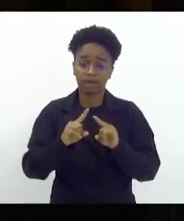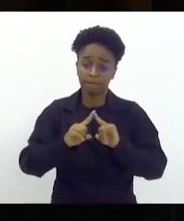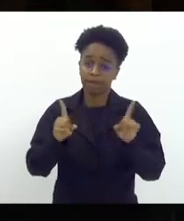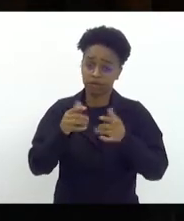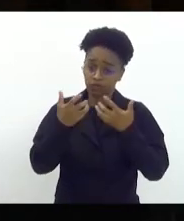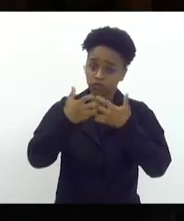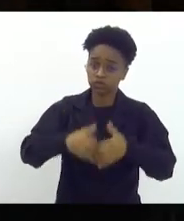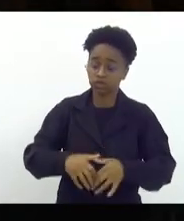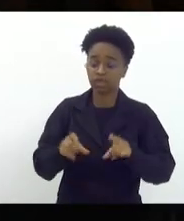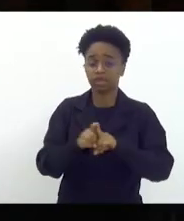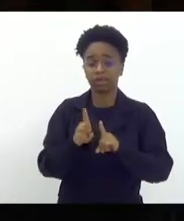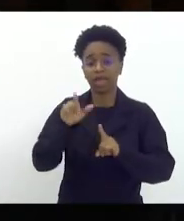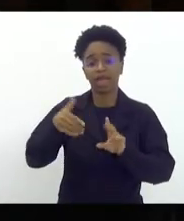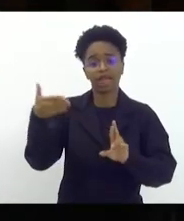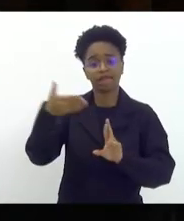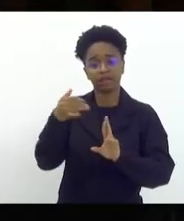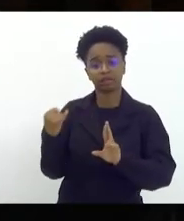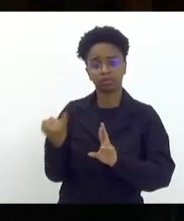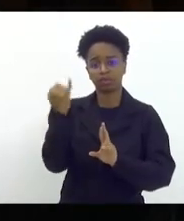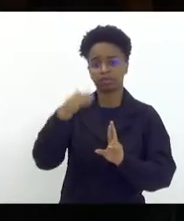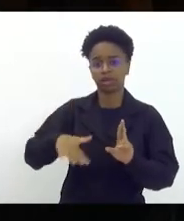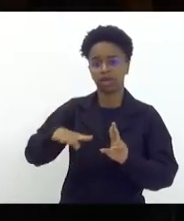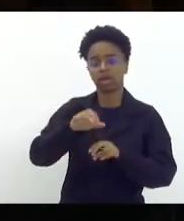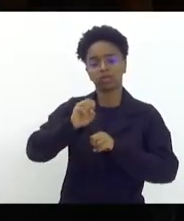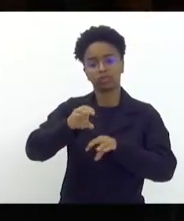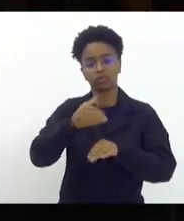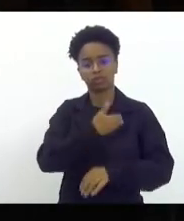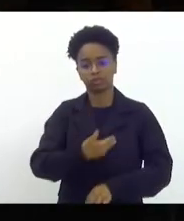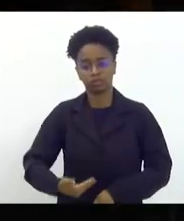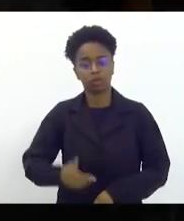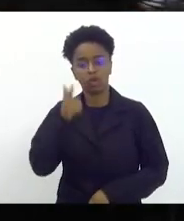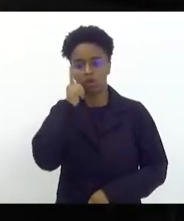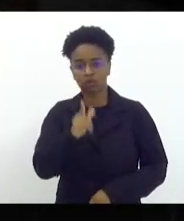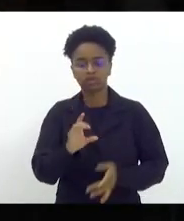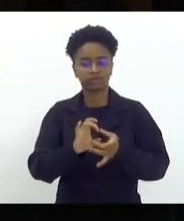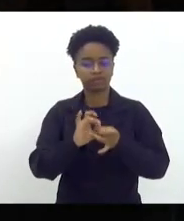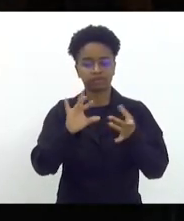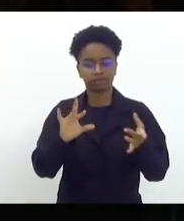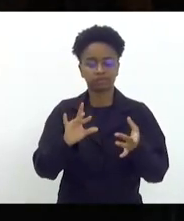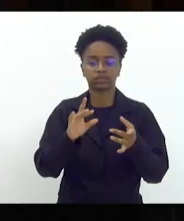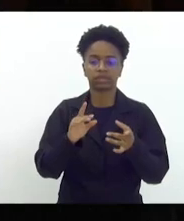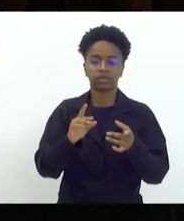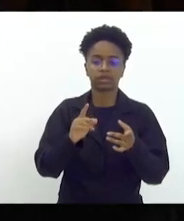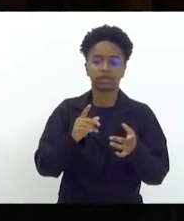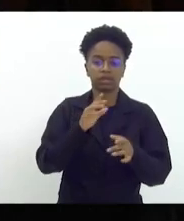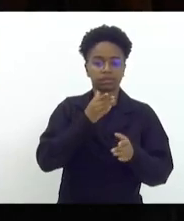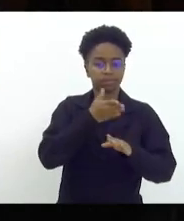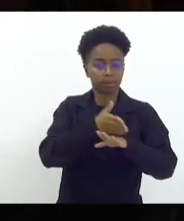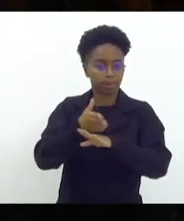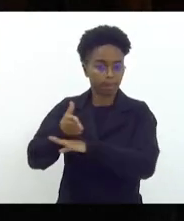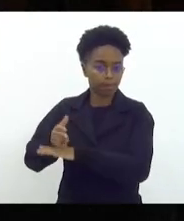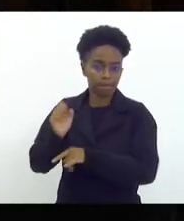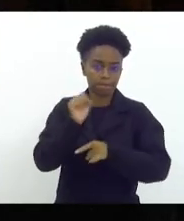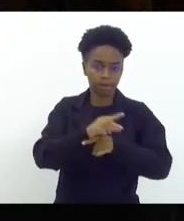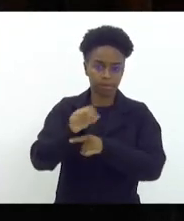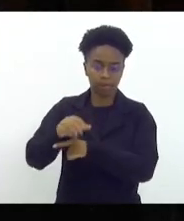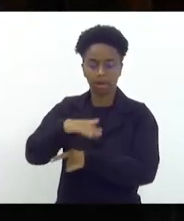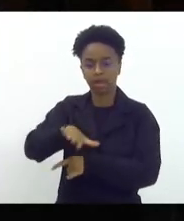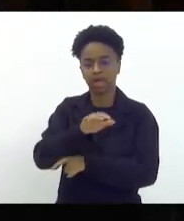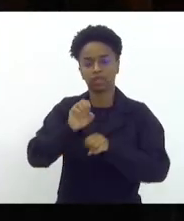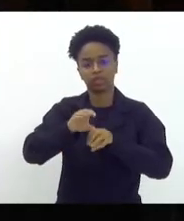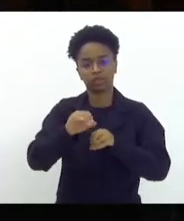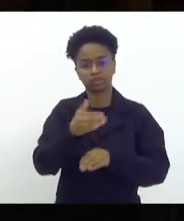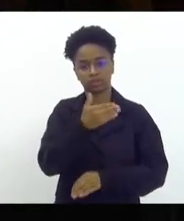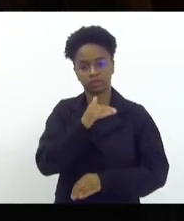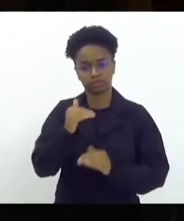sido uma referência importante de educação pública para democratizar o acesso ao ensino superior do nosso estado não é aceitável que